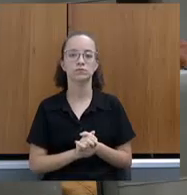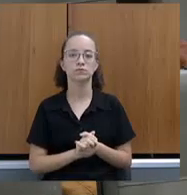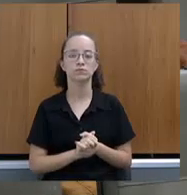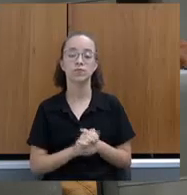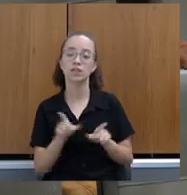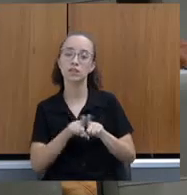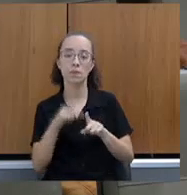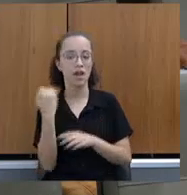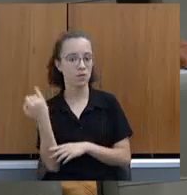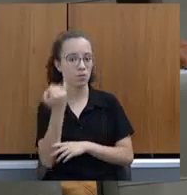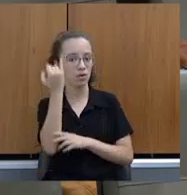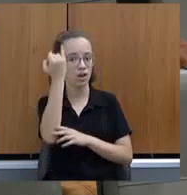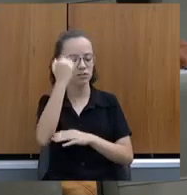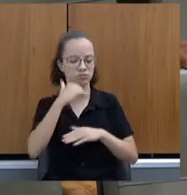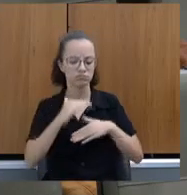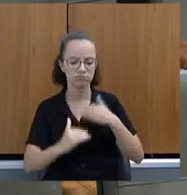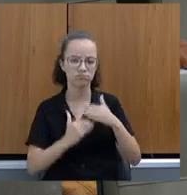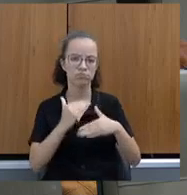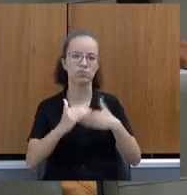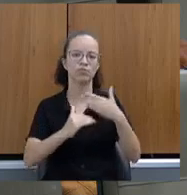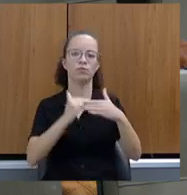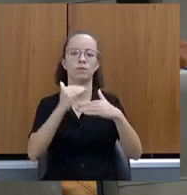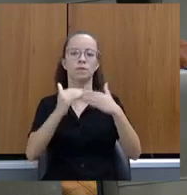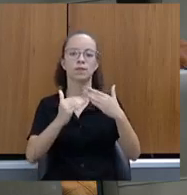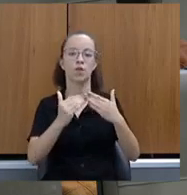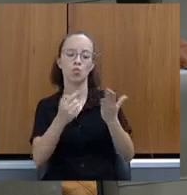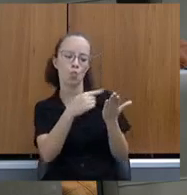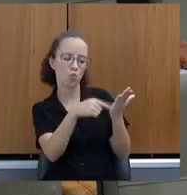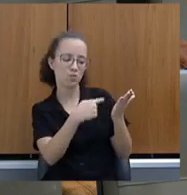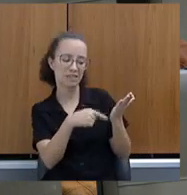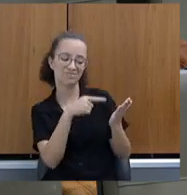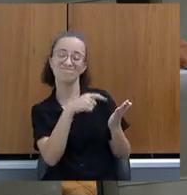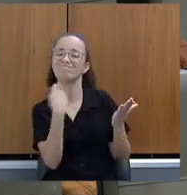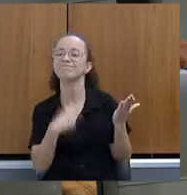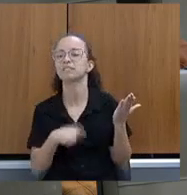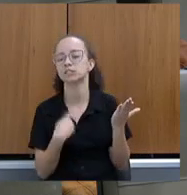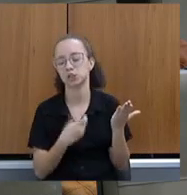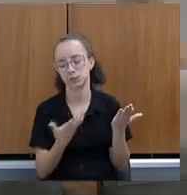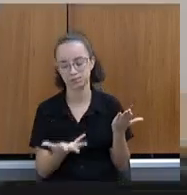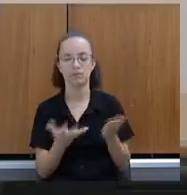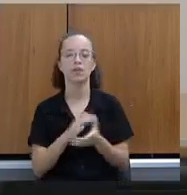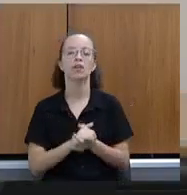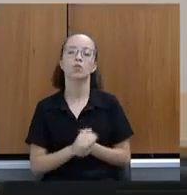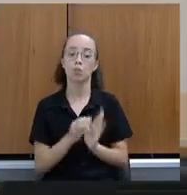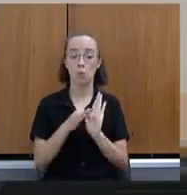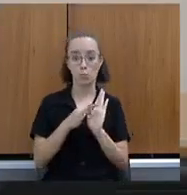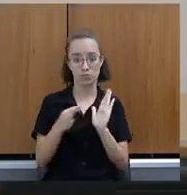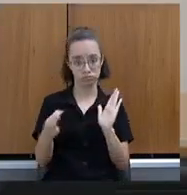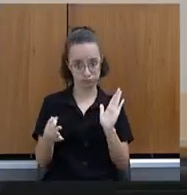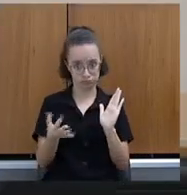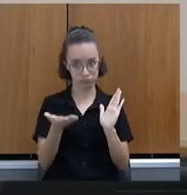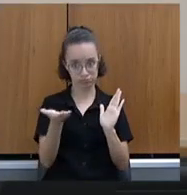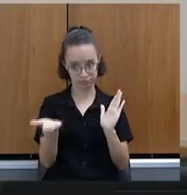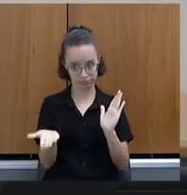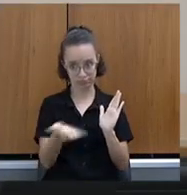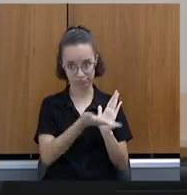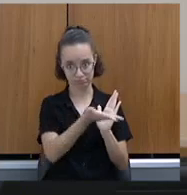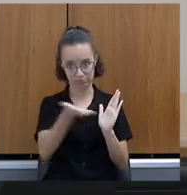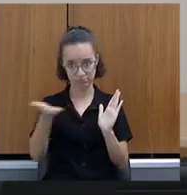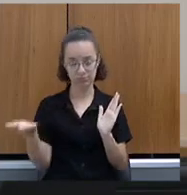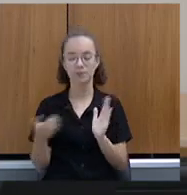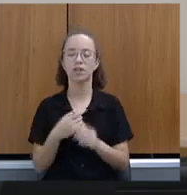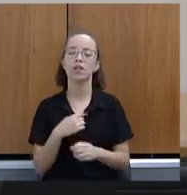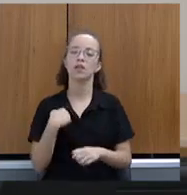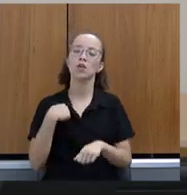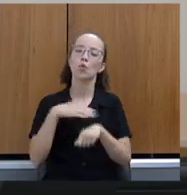a importância de desenvolver aí um portfólio nesse sentido então fica aí essa sugestão conversarmos